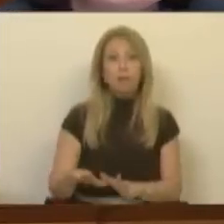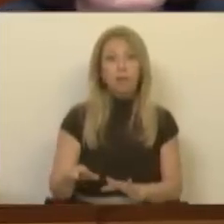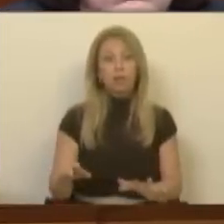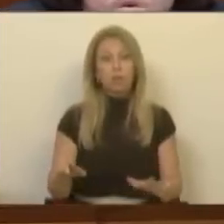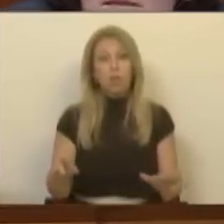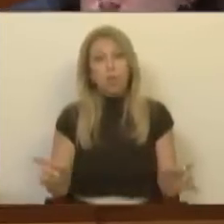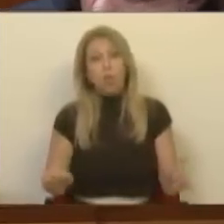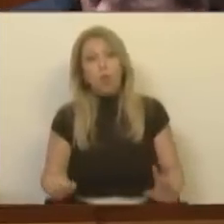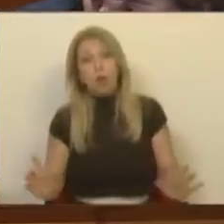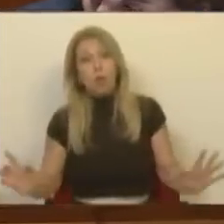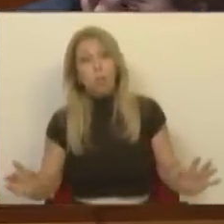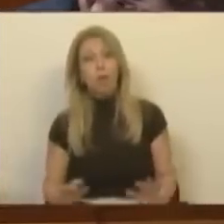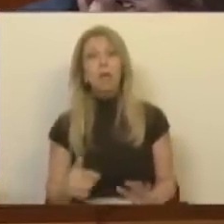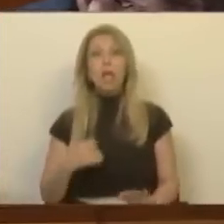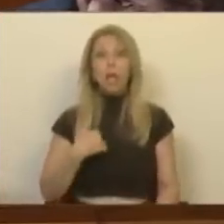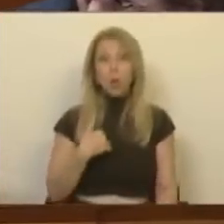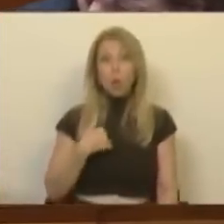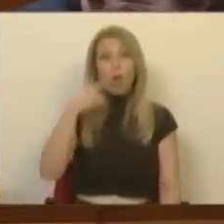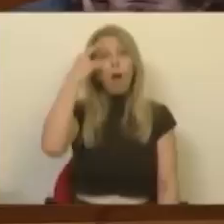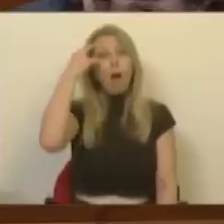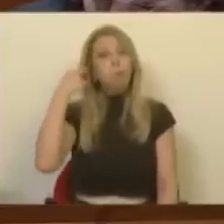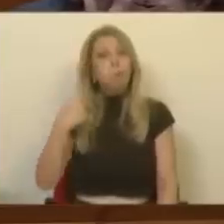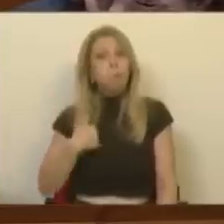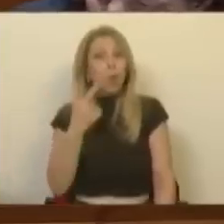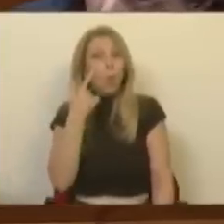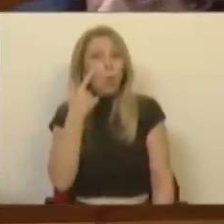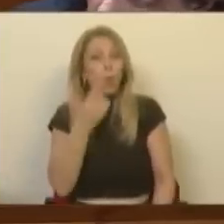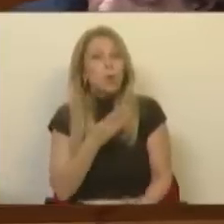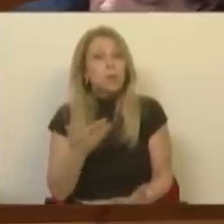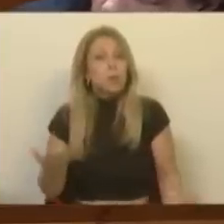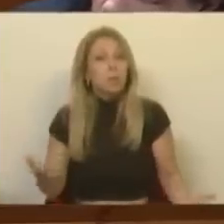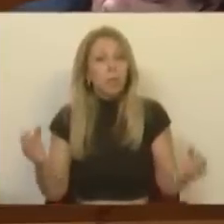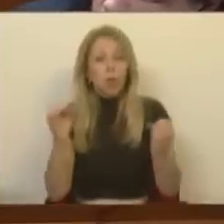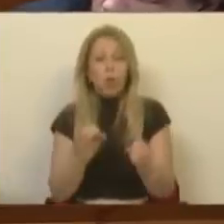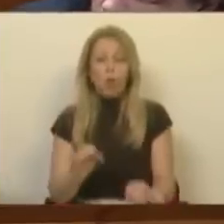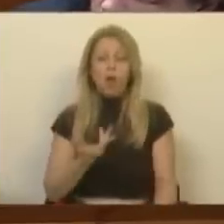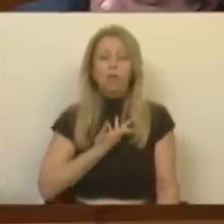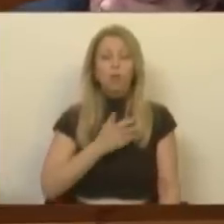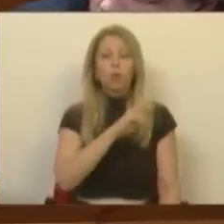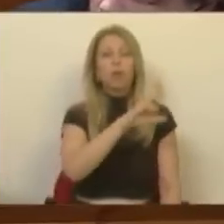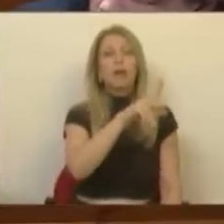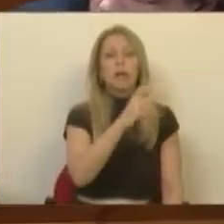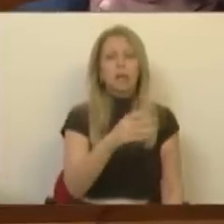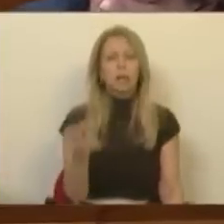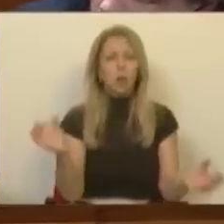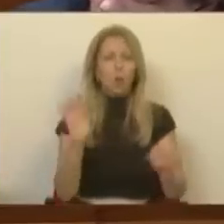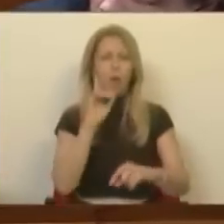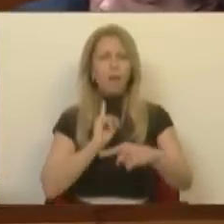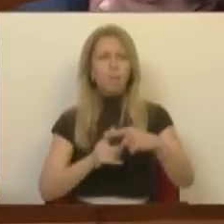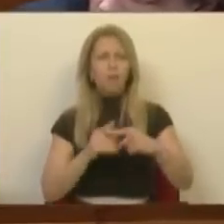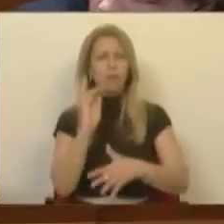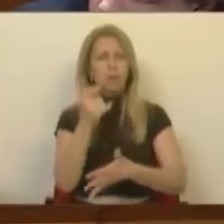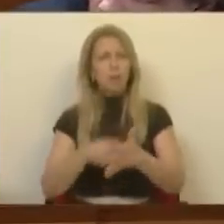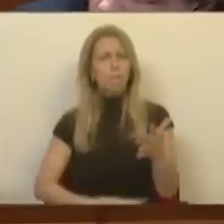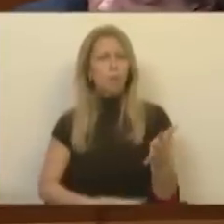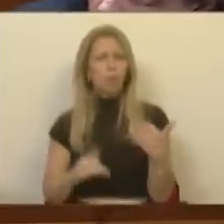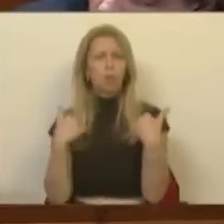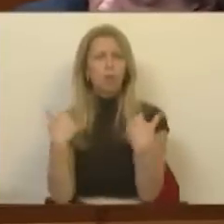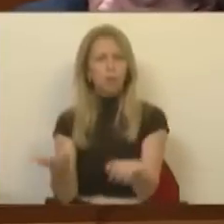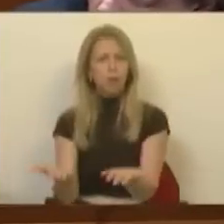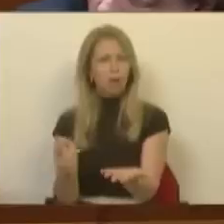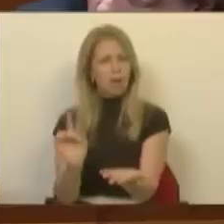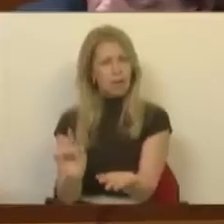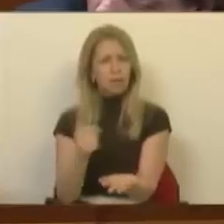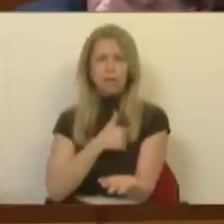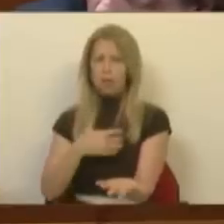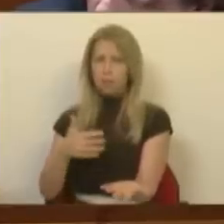do que eu tenho conhecimento não há por parte do terrível Marcos qualquer benefício fiscal que tenha sido atribuído àquela